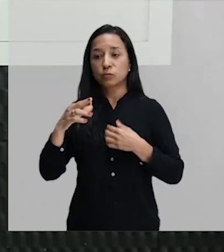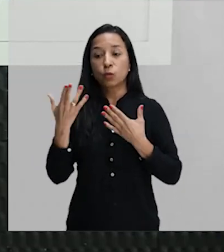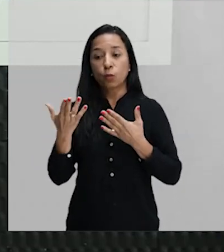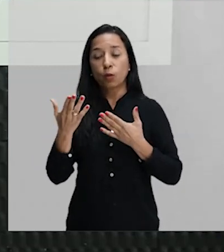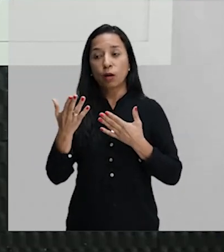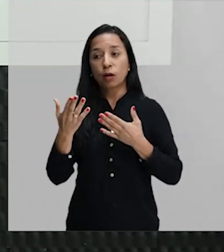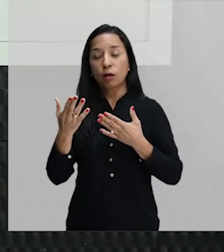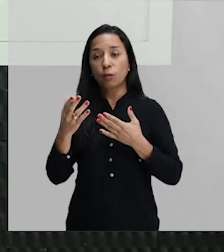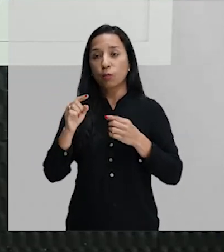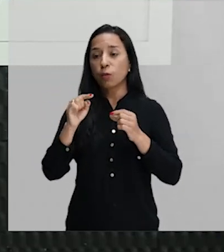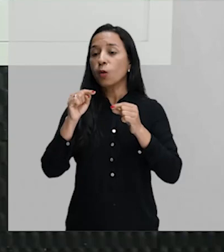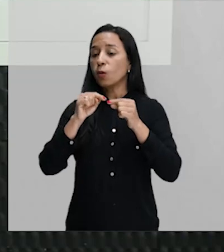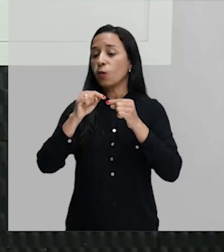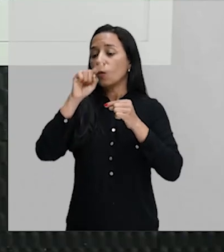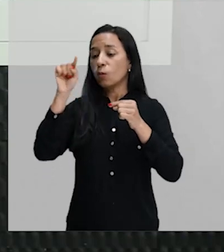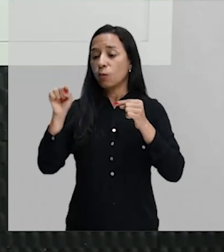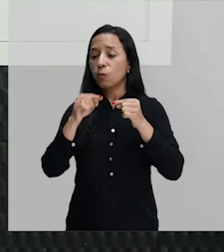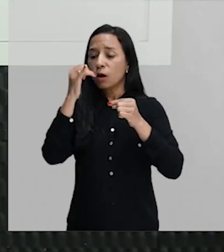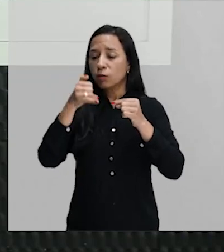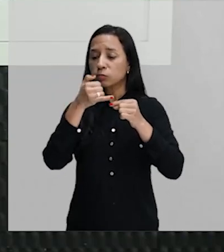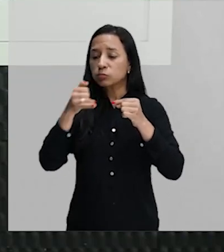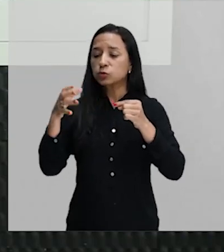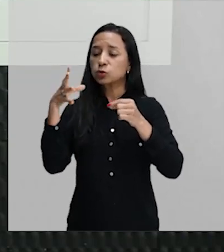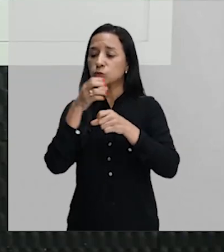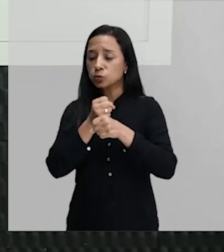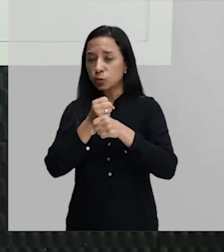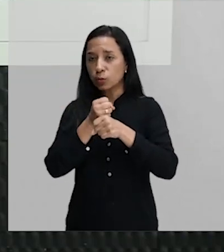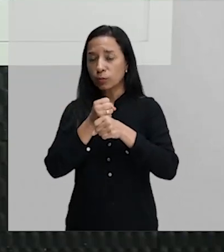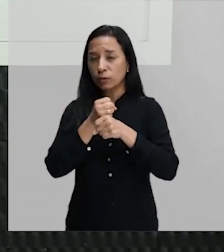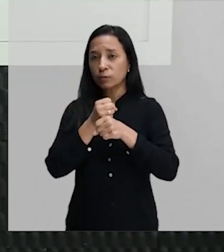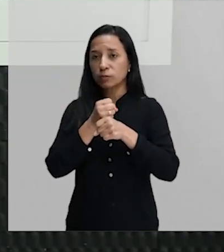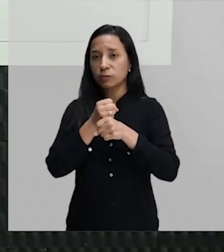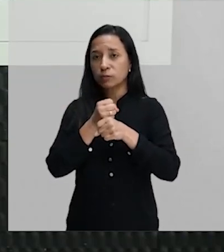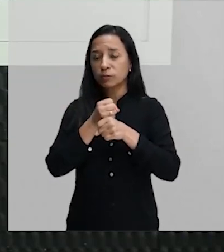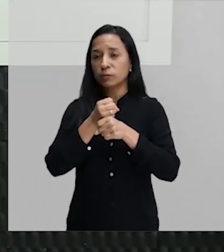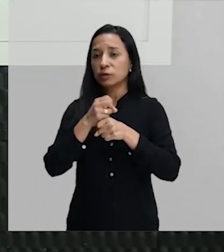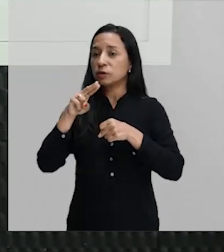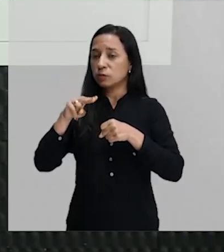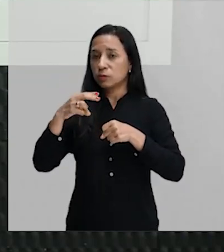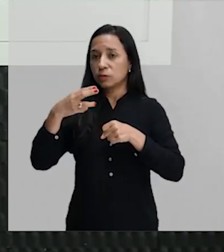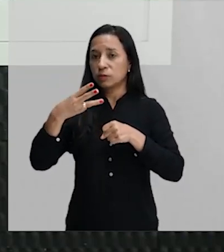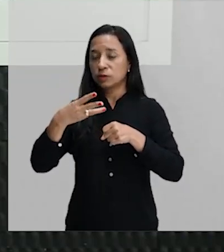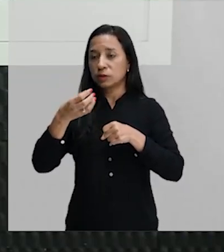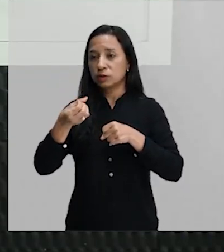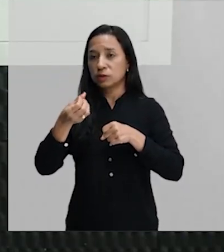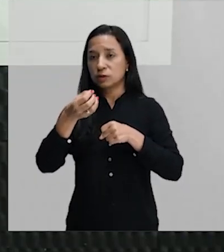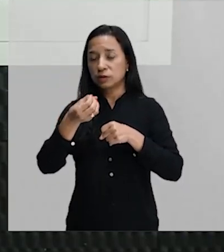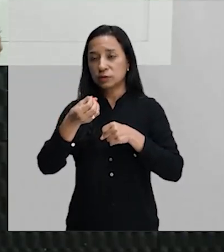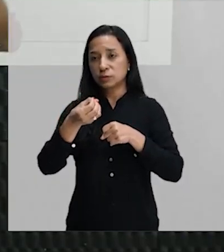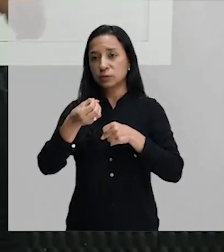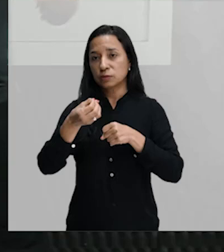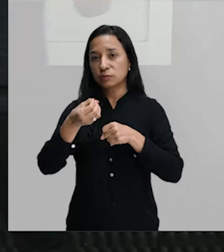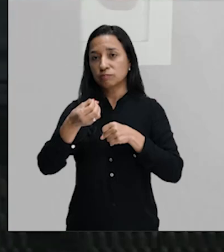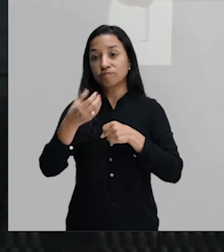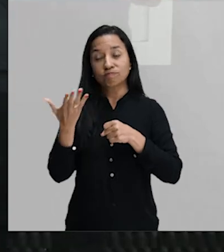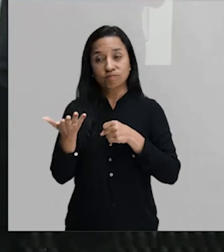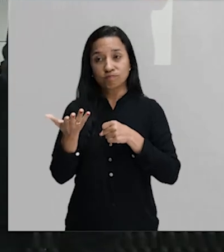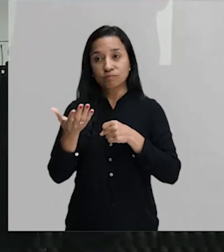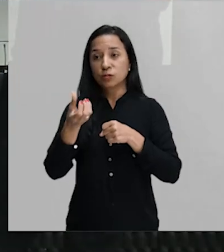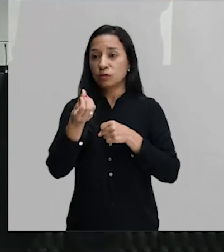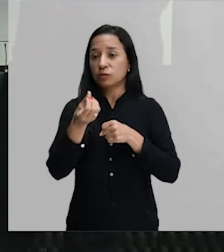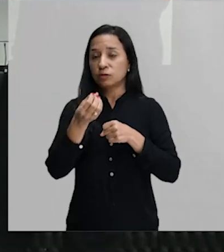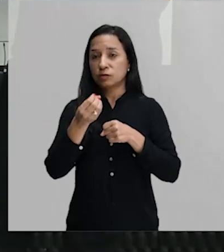eu somo com 300 para dar 360? 60. Então, o seno de 300 tem